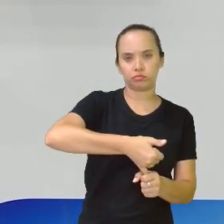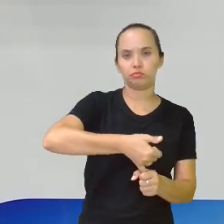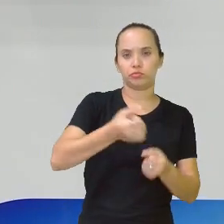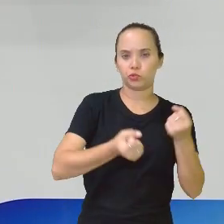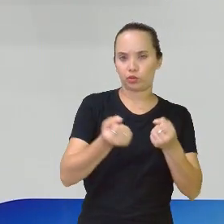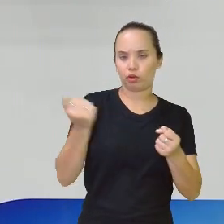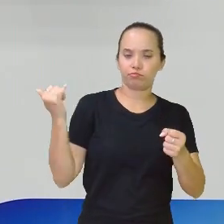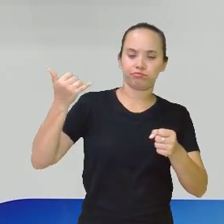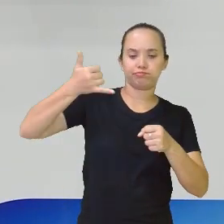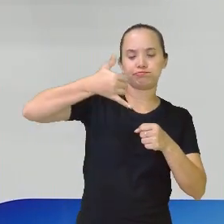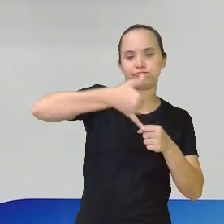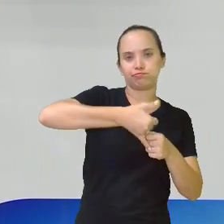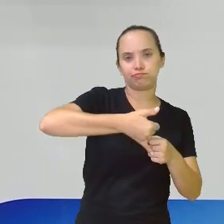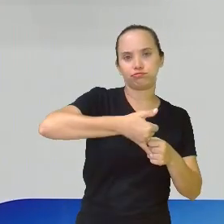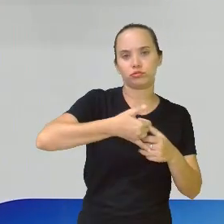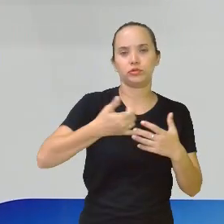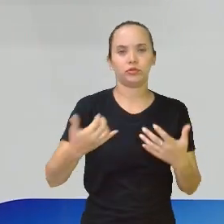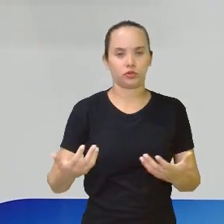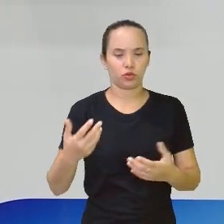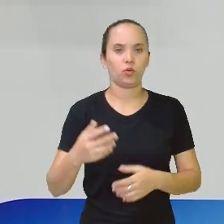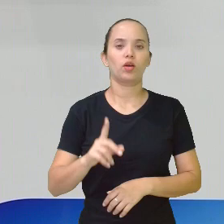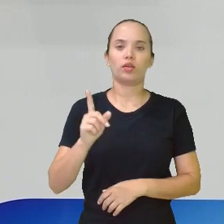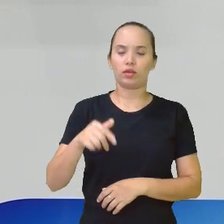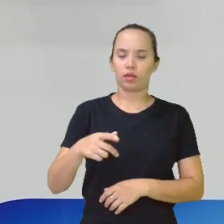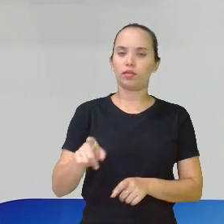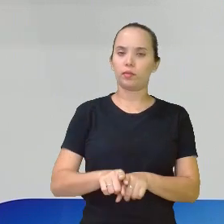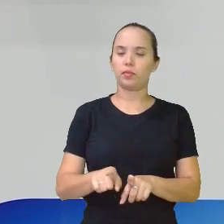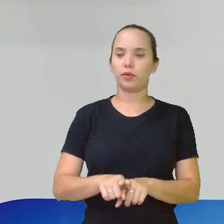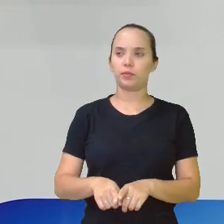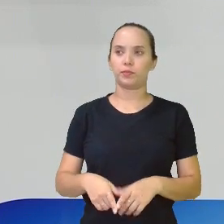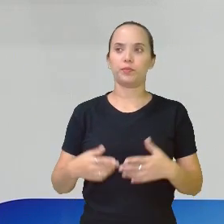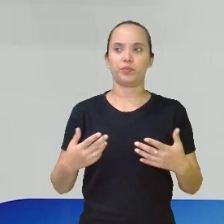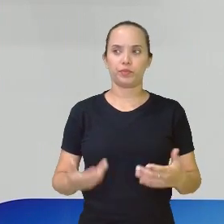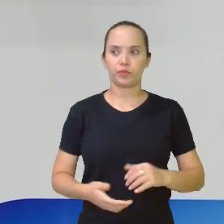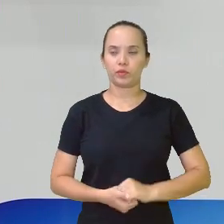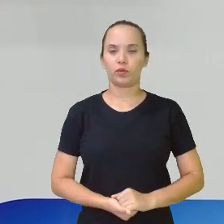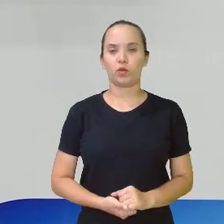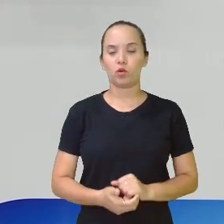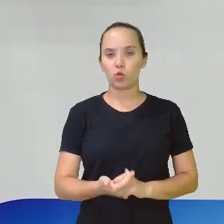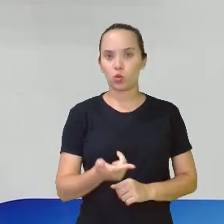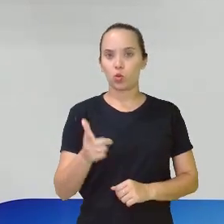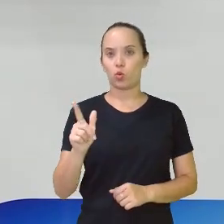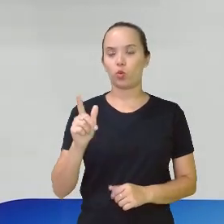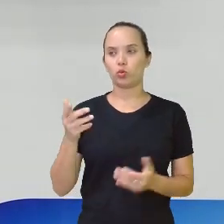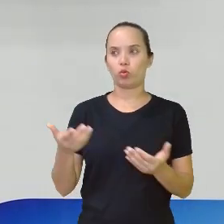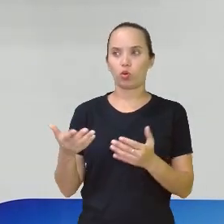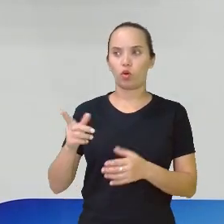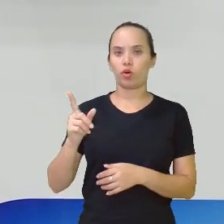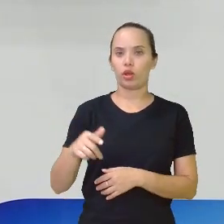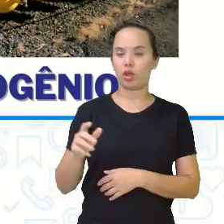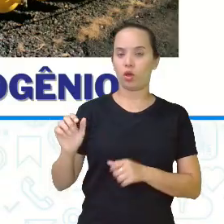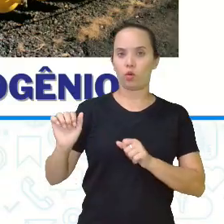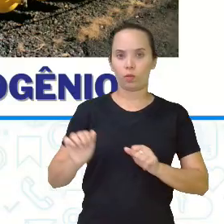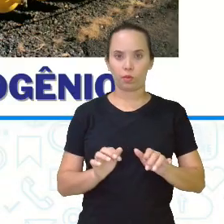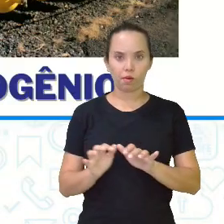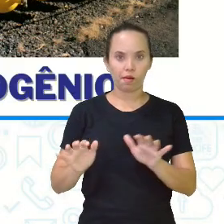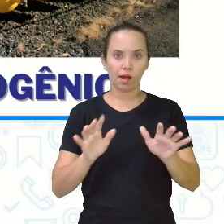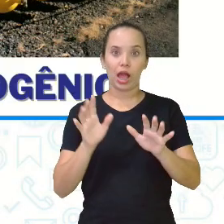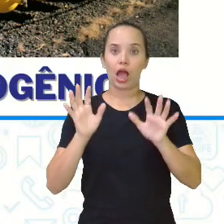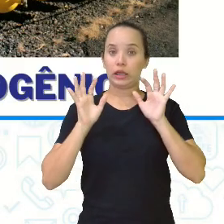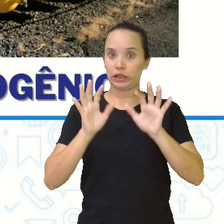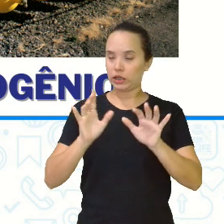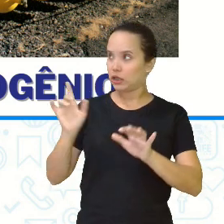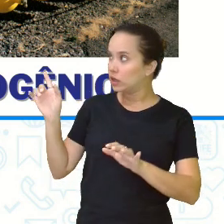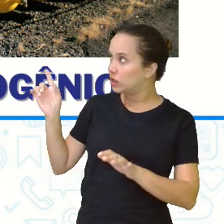sabe, né? O combustível, a gasolina é um combustível líquido. E outro, e esse a gente precisa